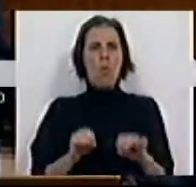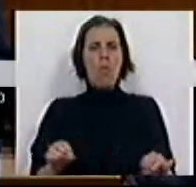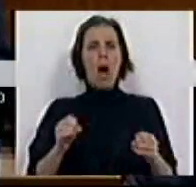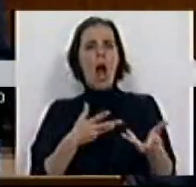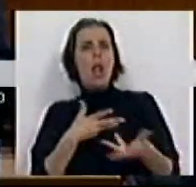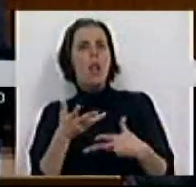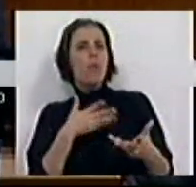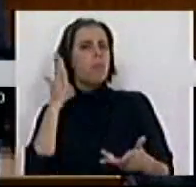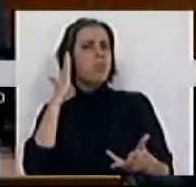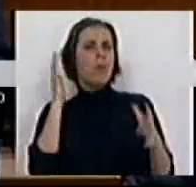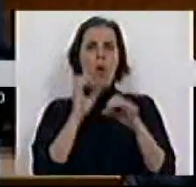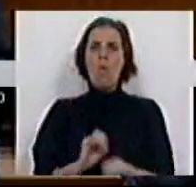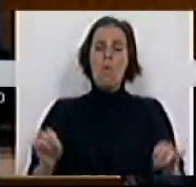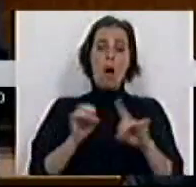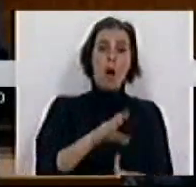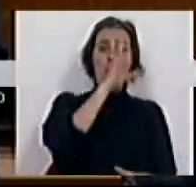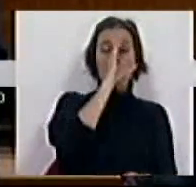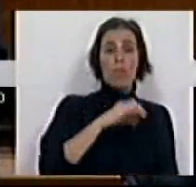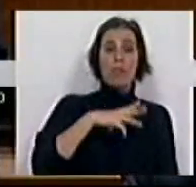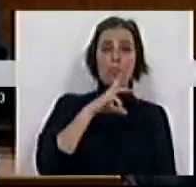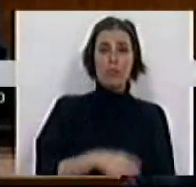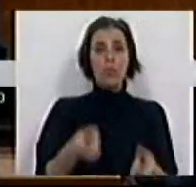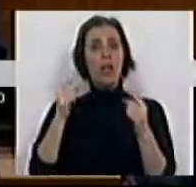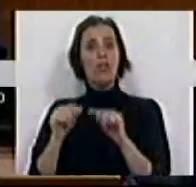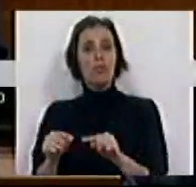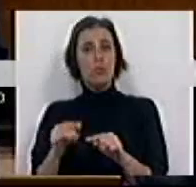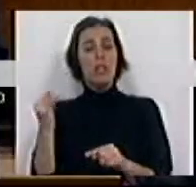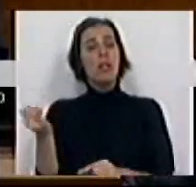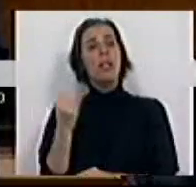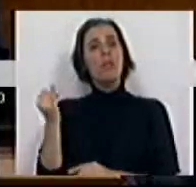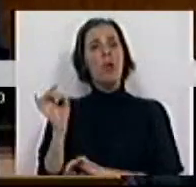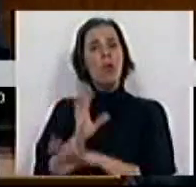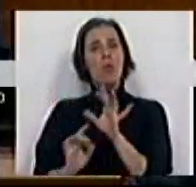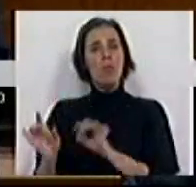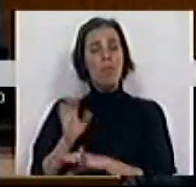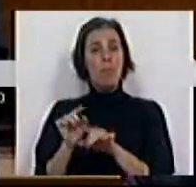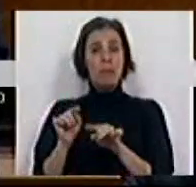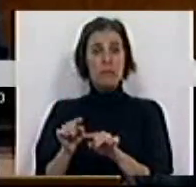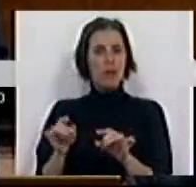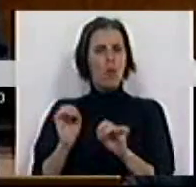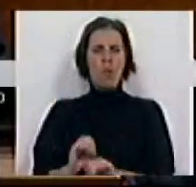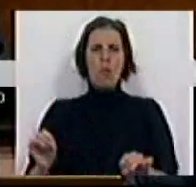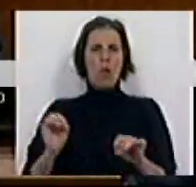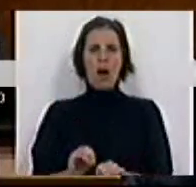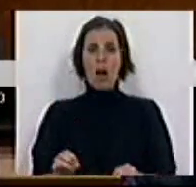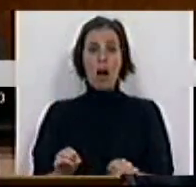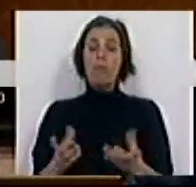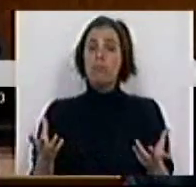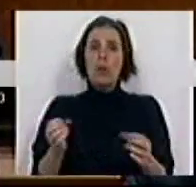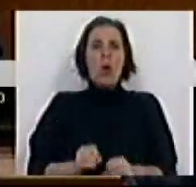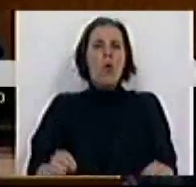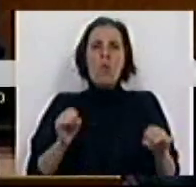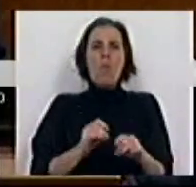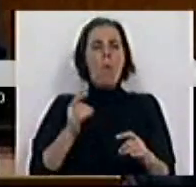nenhuma negociação em curso entre o Governo português e as instituições europeias a esse respeito, não